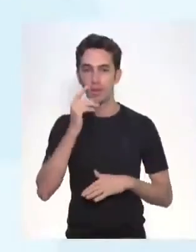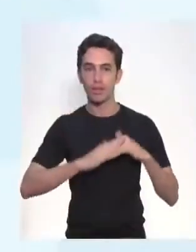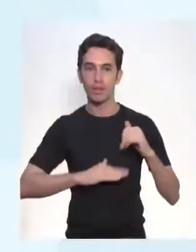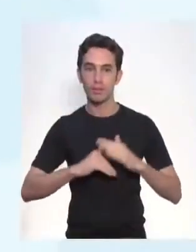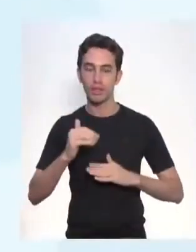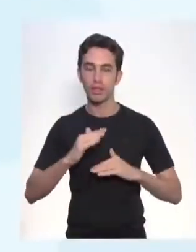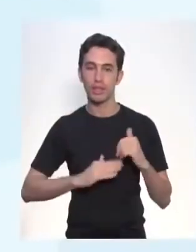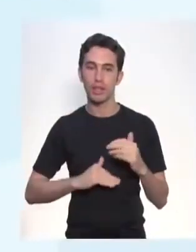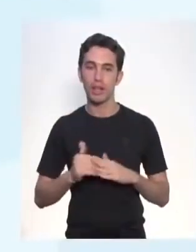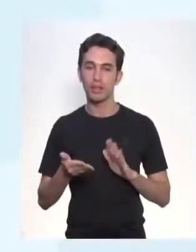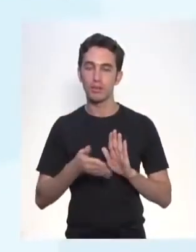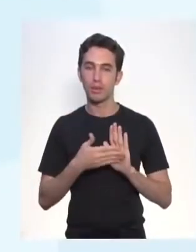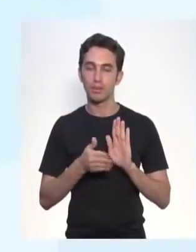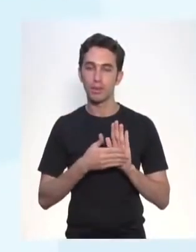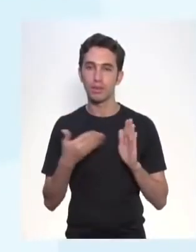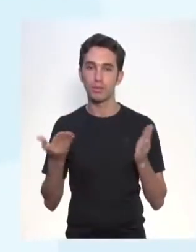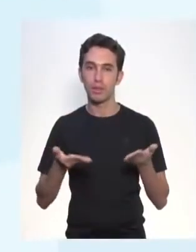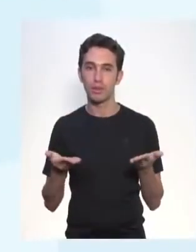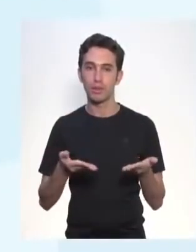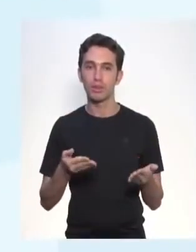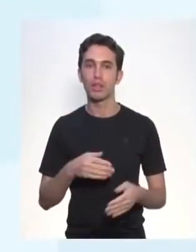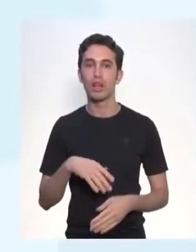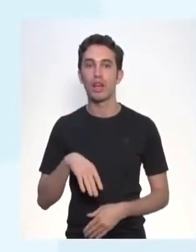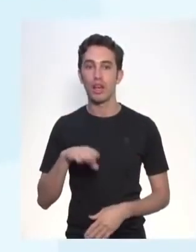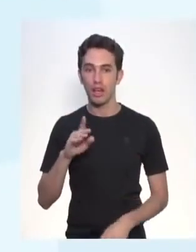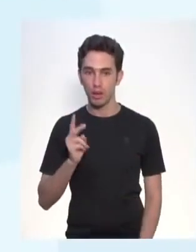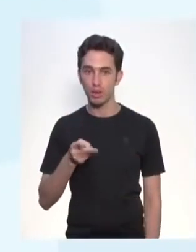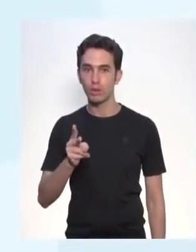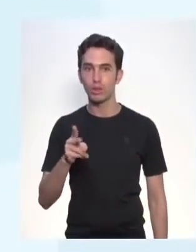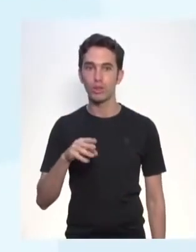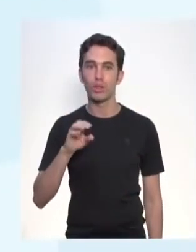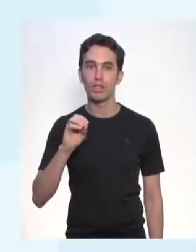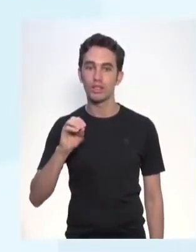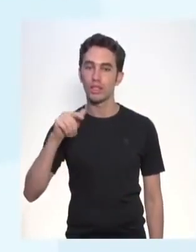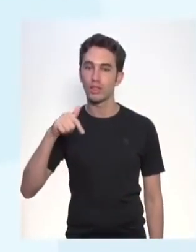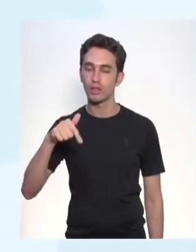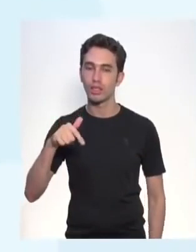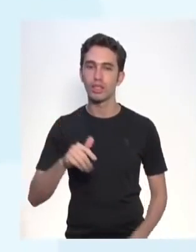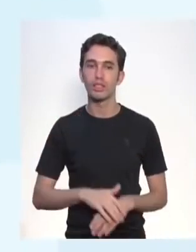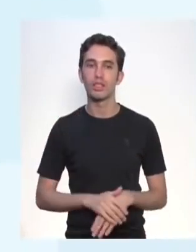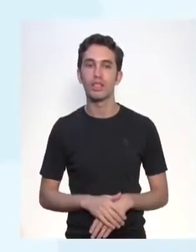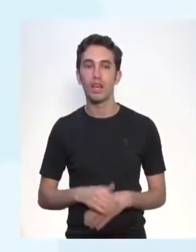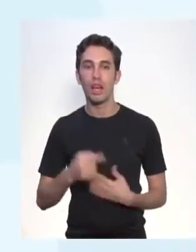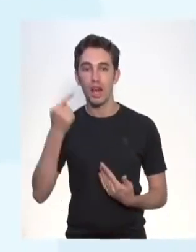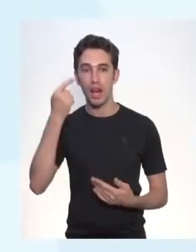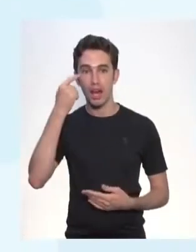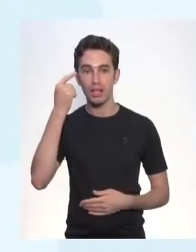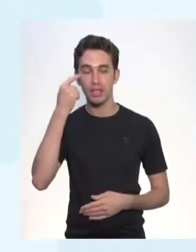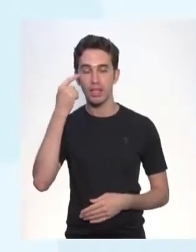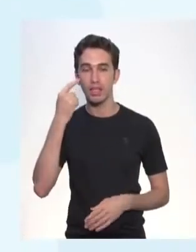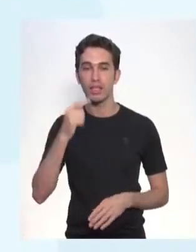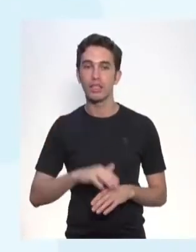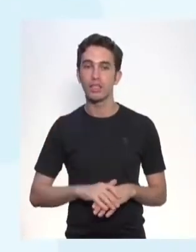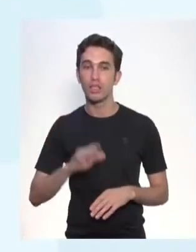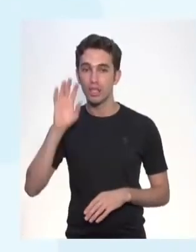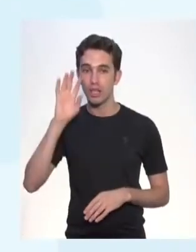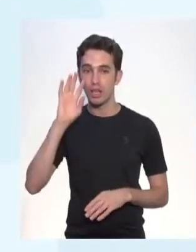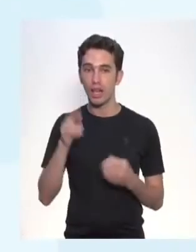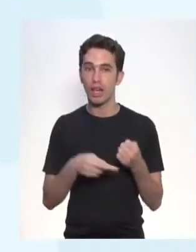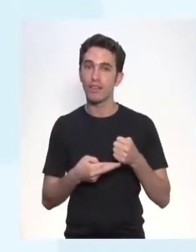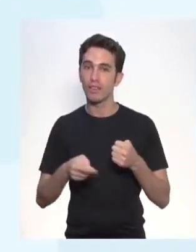a proposta para a aula de hoje. Ainda 07, viu, Tony? Vamos trabalhar ainda a ideia, né, esse conceito de